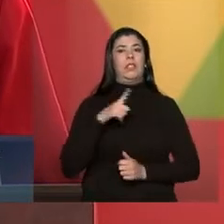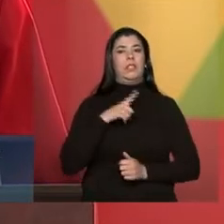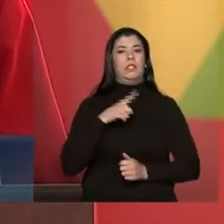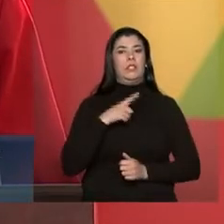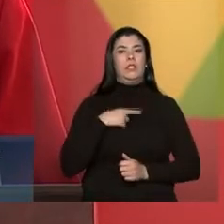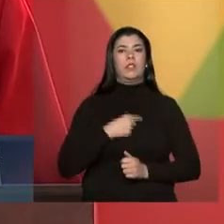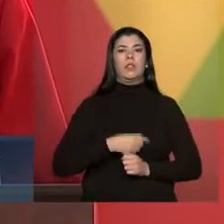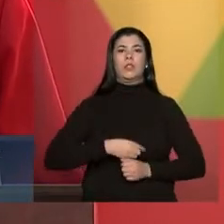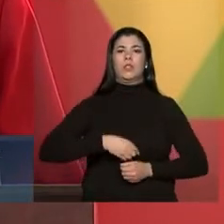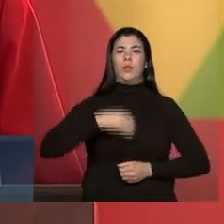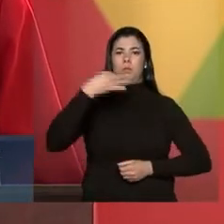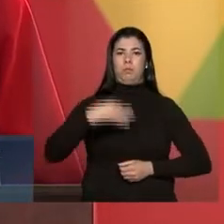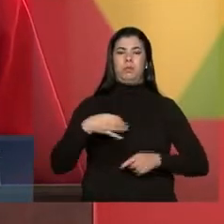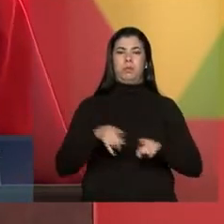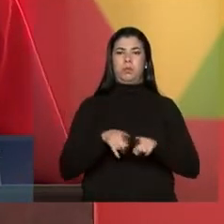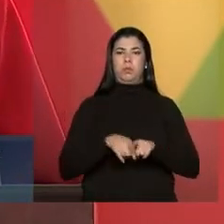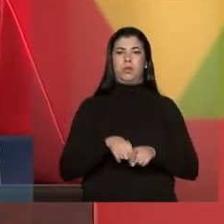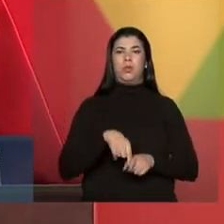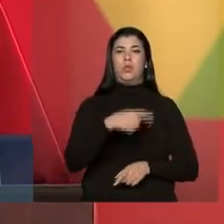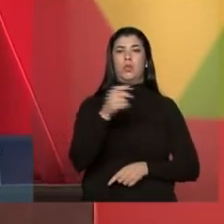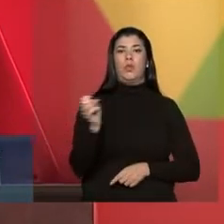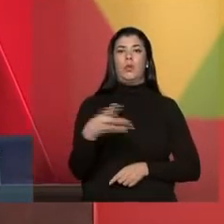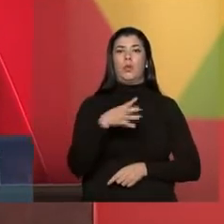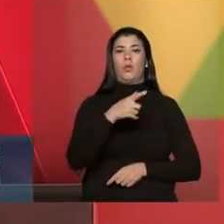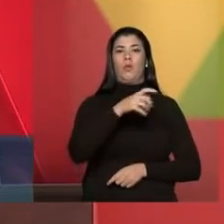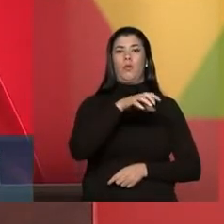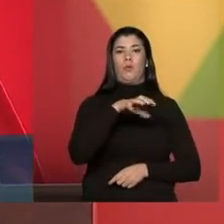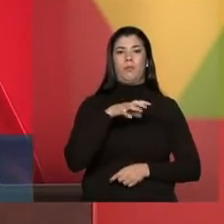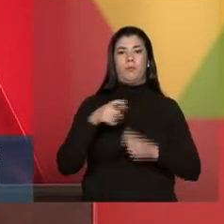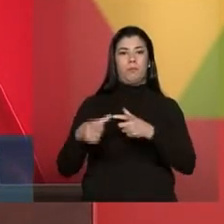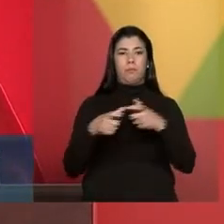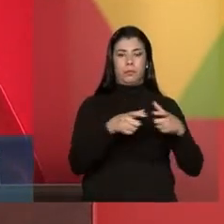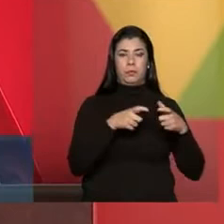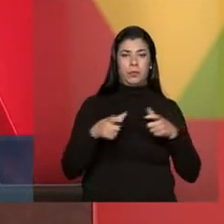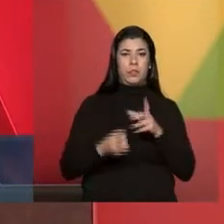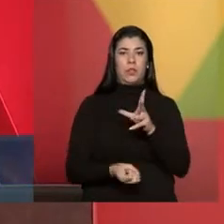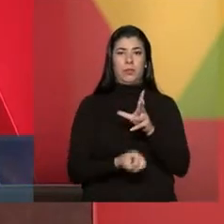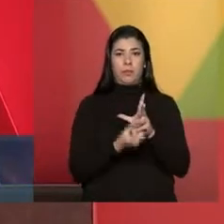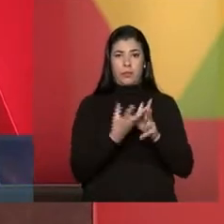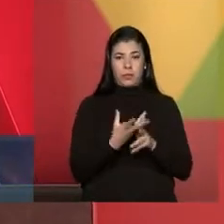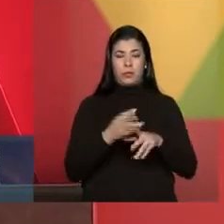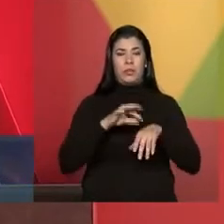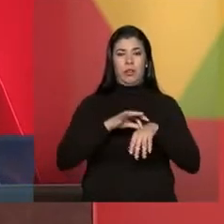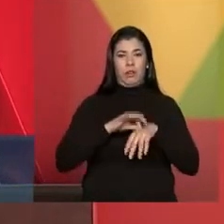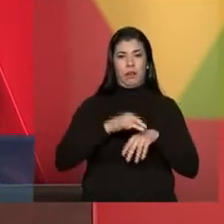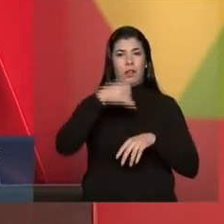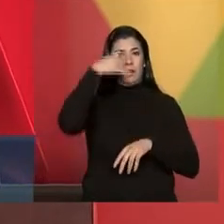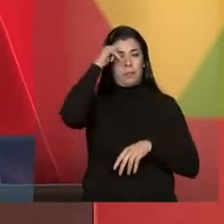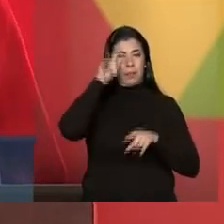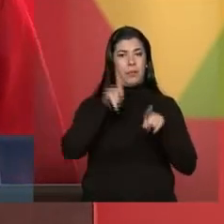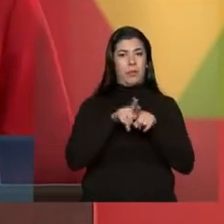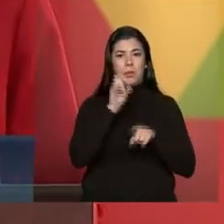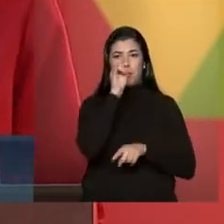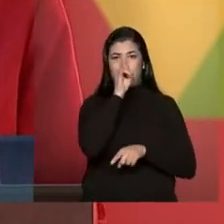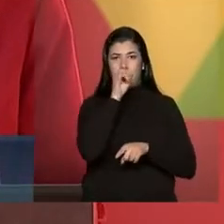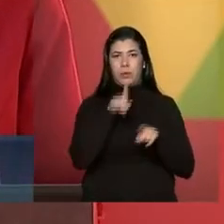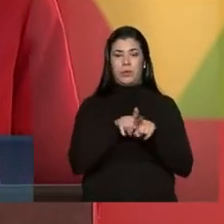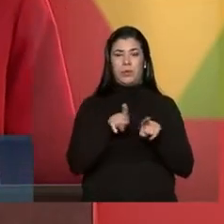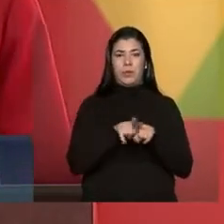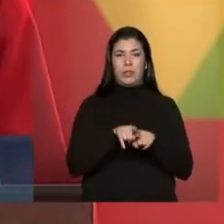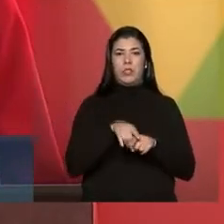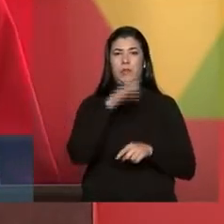novos estabelecimentos brasileiros produtores de carne bovina, suína e de aves.